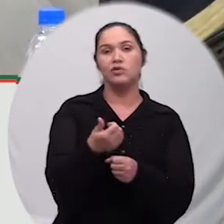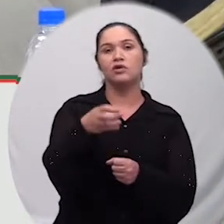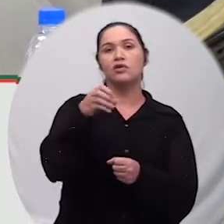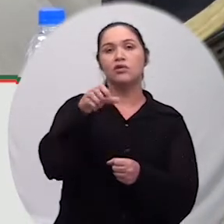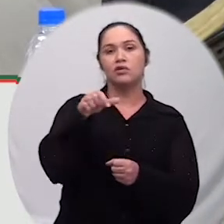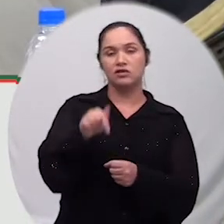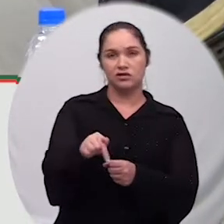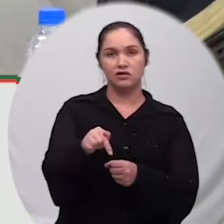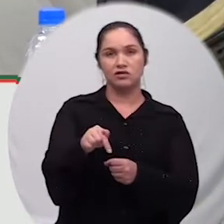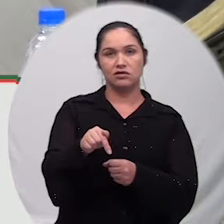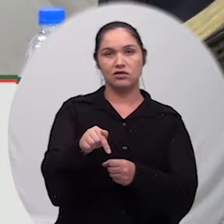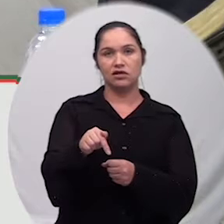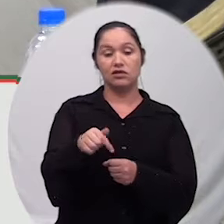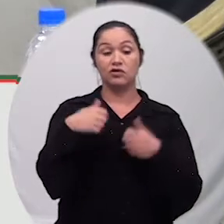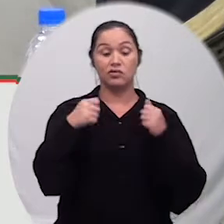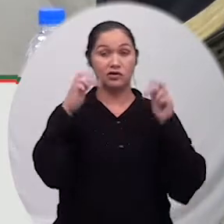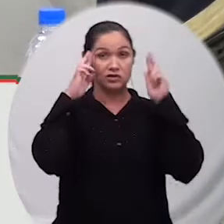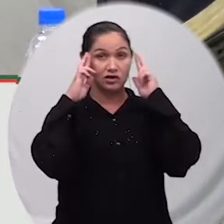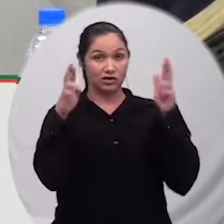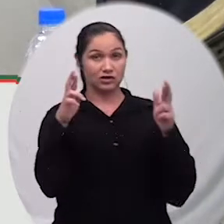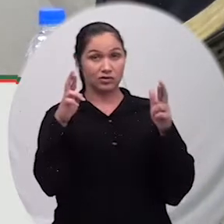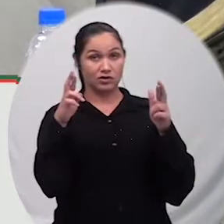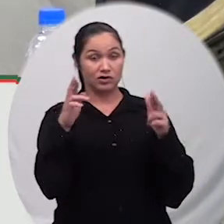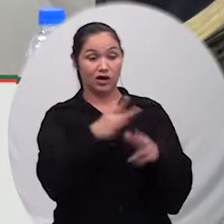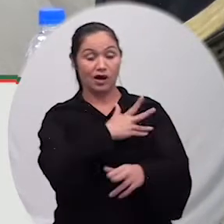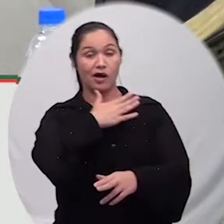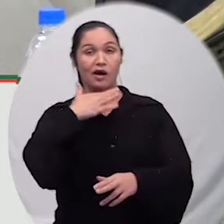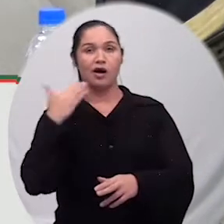CONTRAN, com cor, tonalidade e